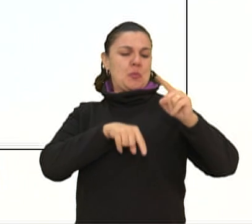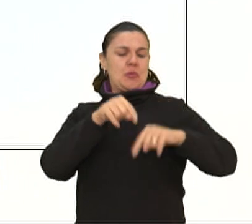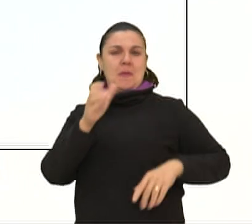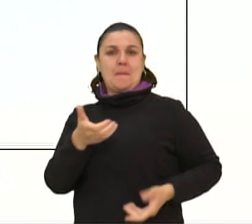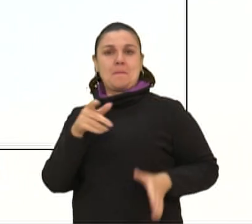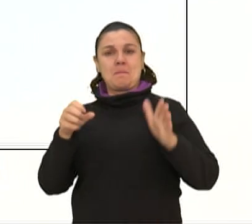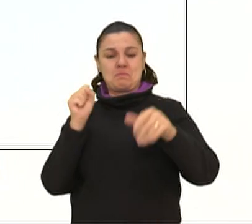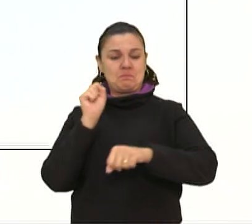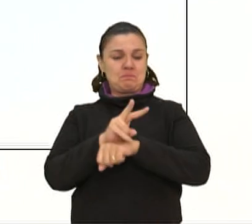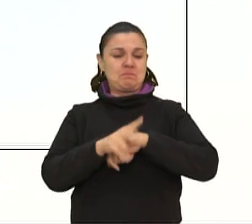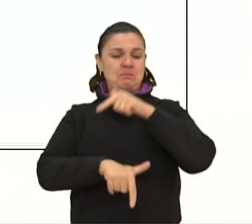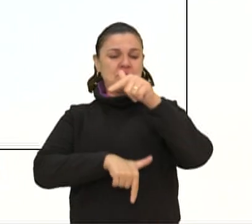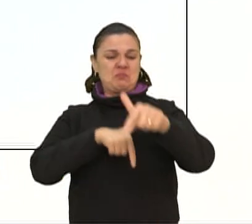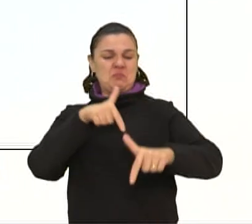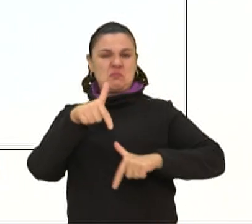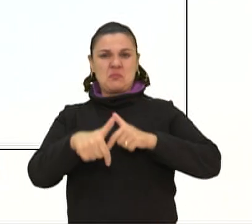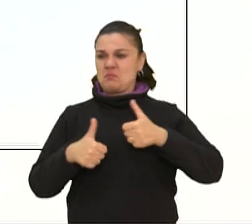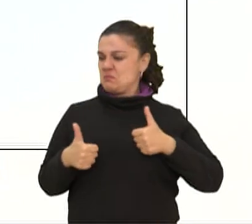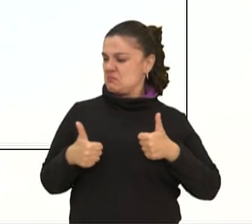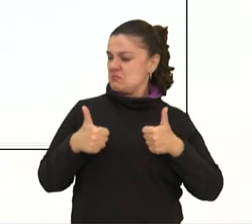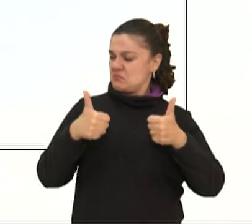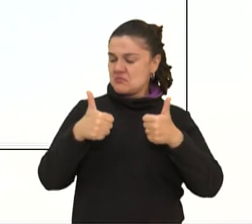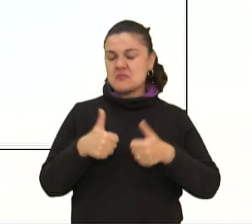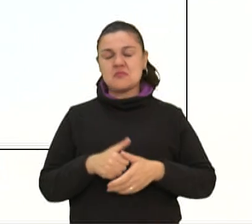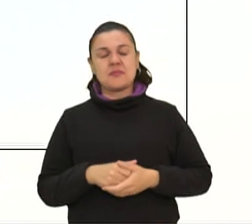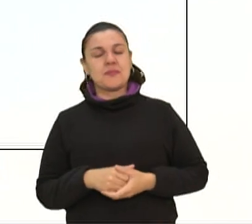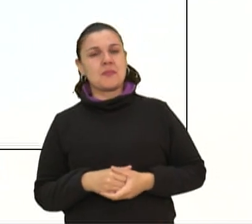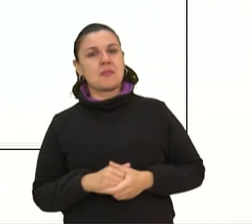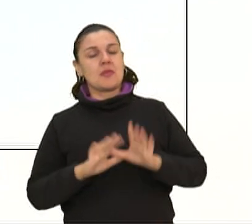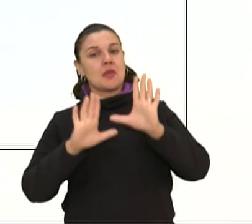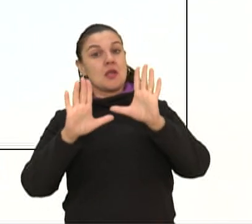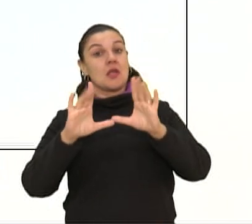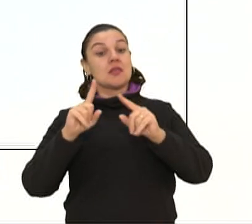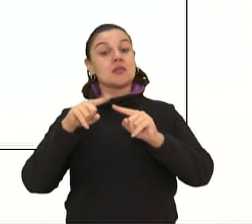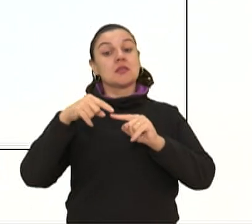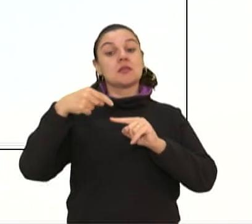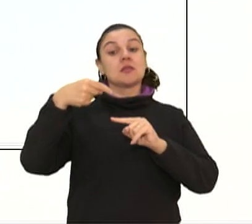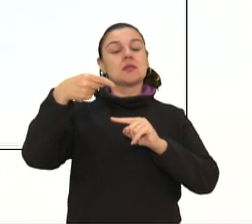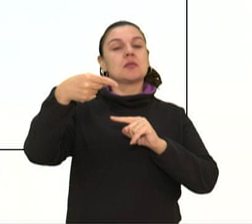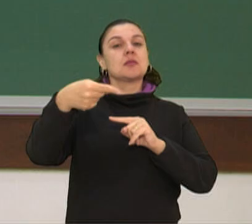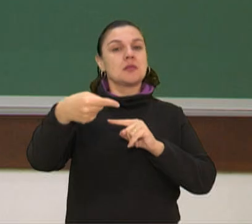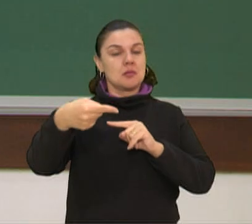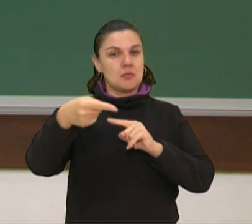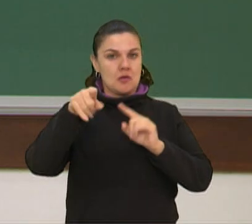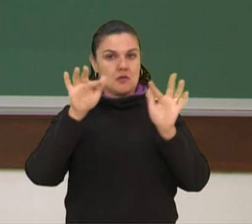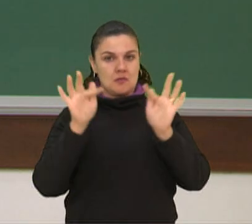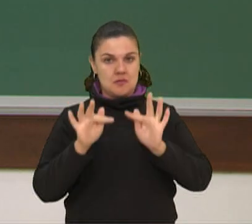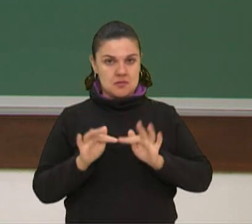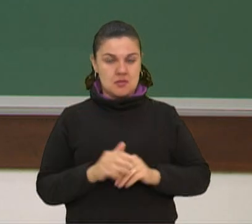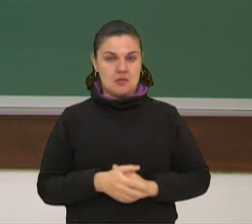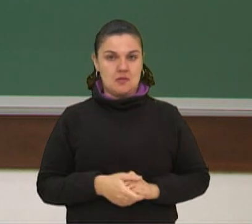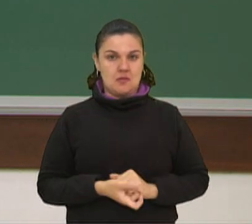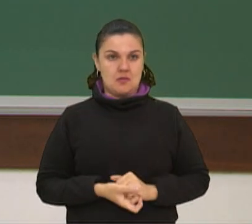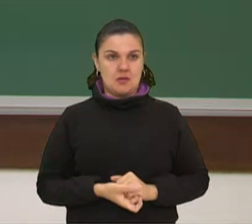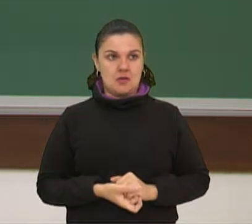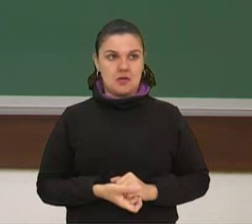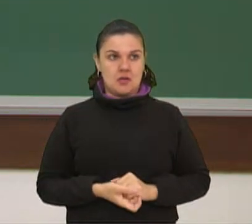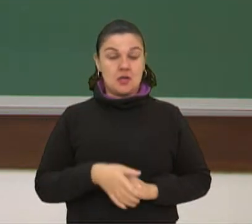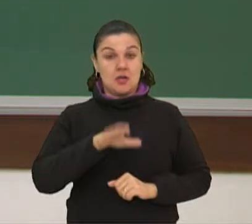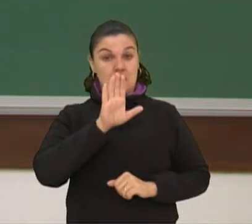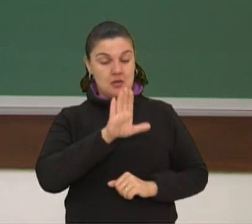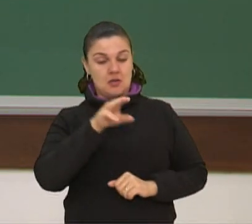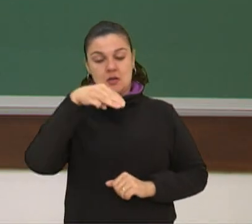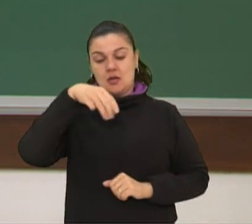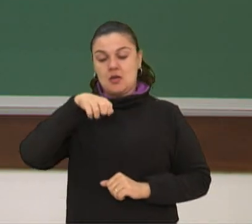pensar. Então, muitas vezes a gente pensa assim, que para ser feliz tem que ser rico, tem que ter